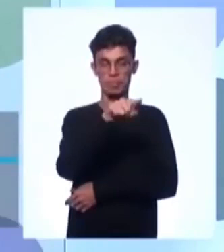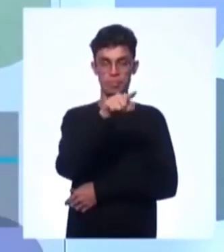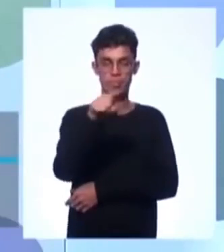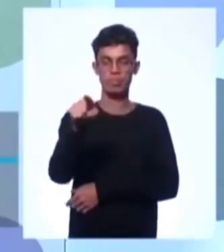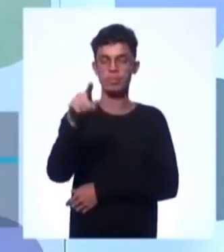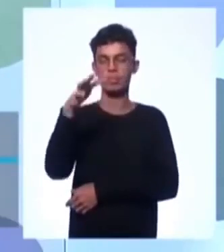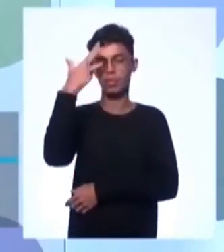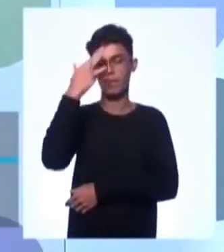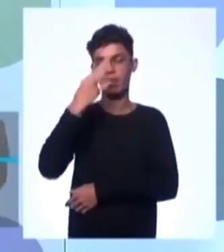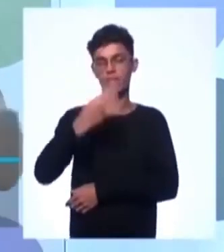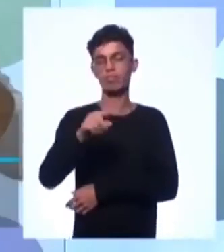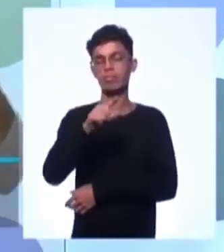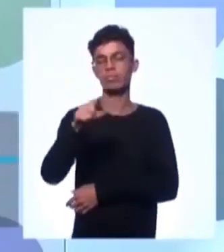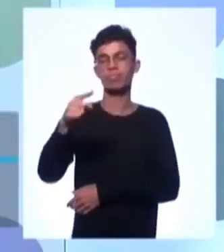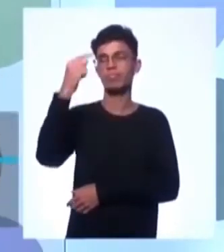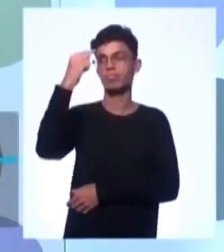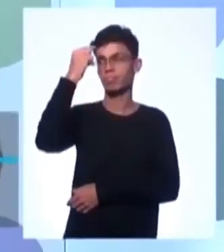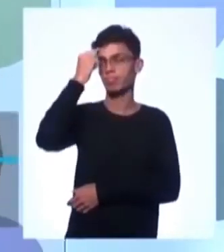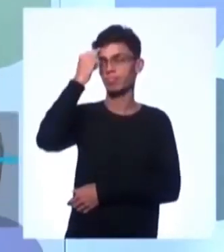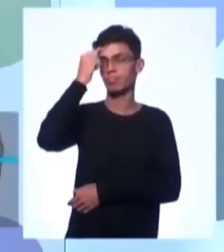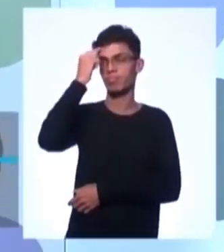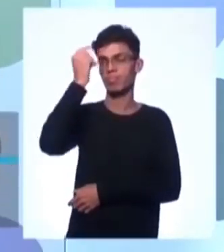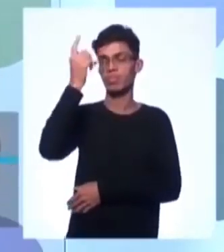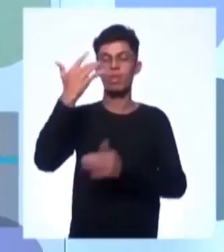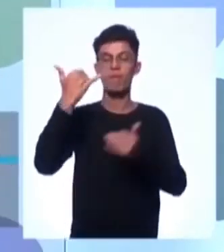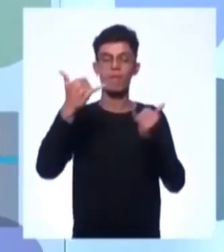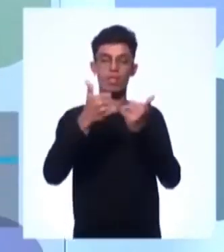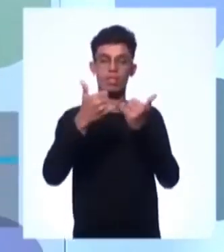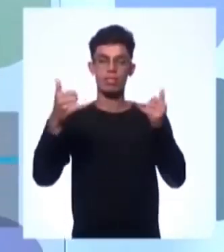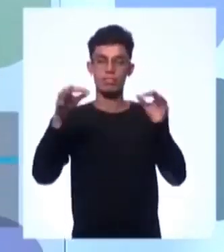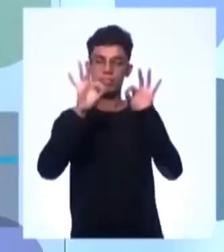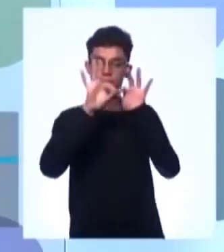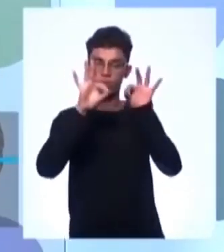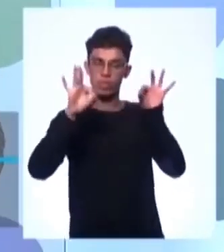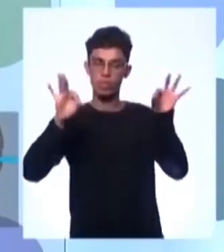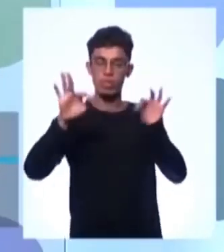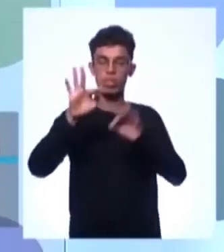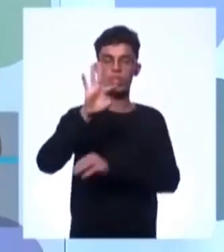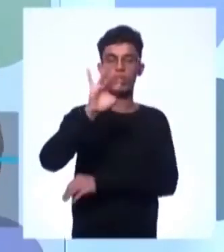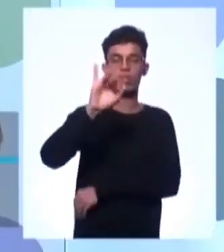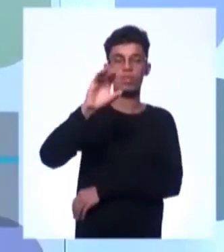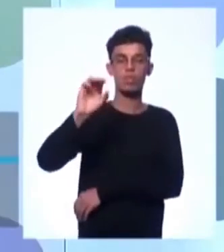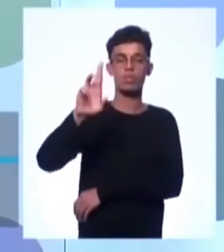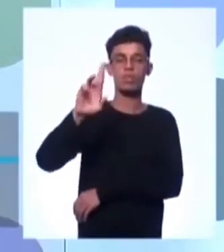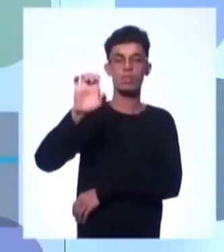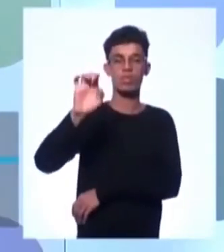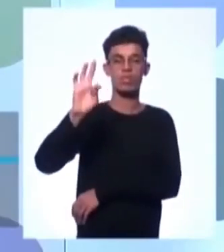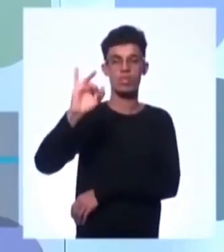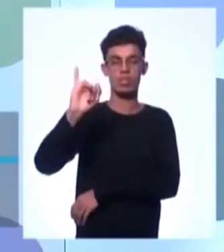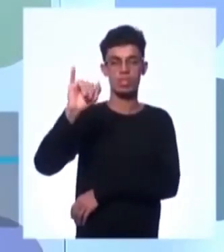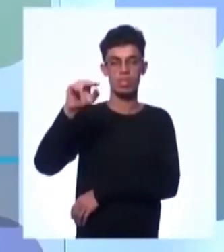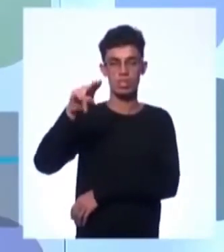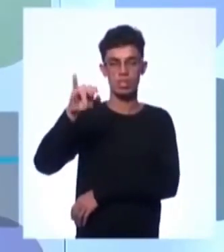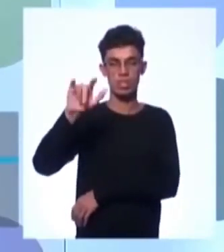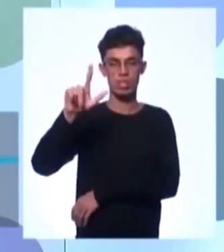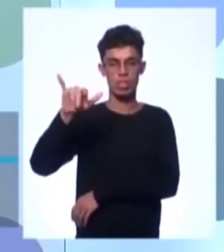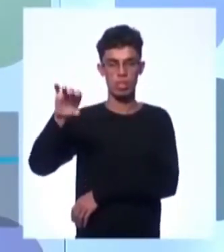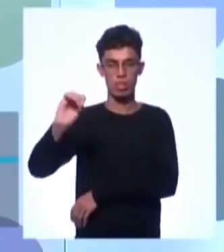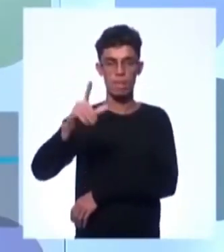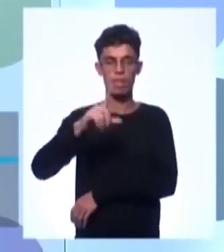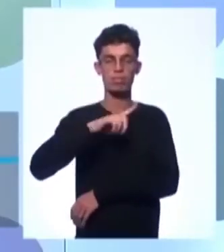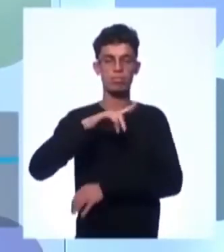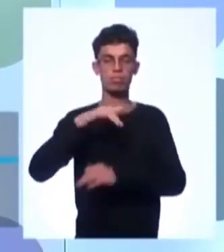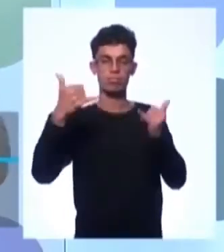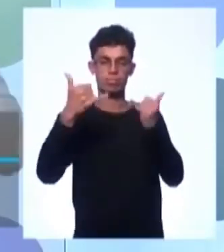à conclusão de que quando uma corrente elétrica percorre um fio retilíneo, cria-se um campo magnético ao redor dele, né?